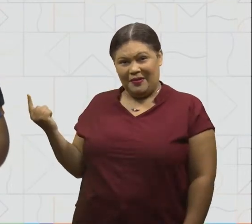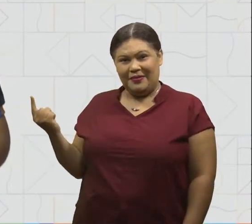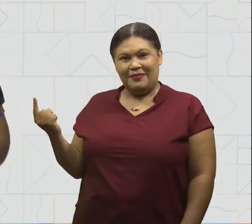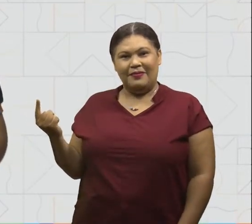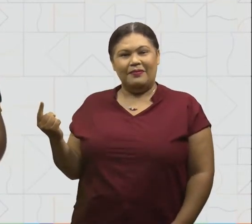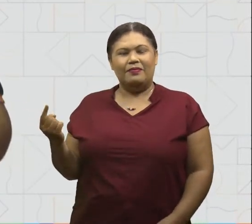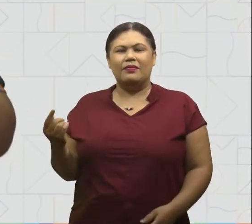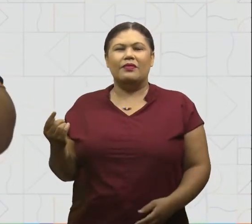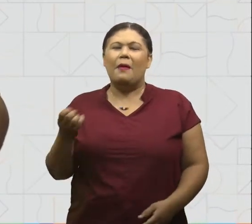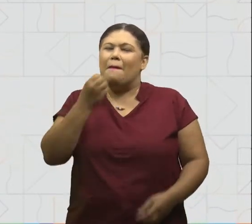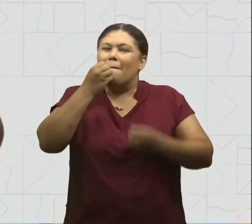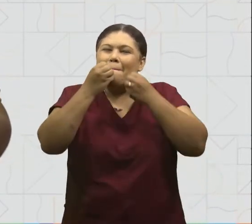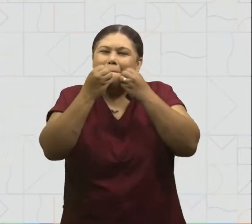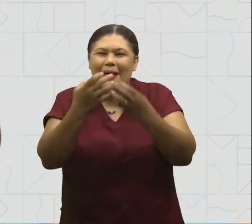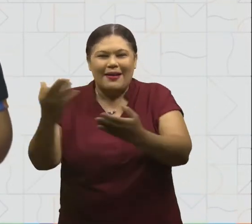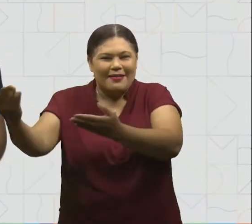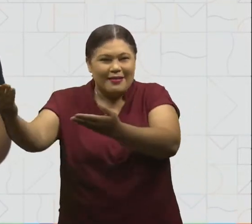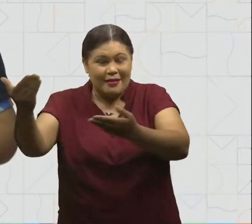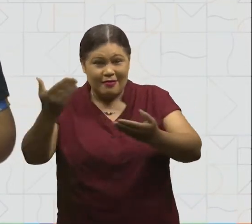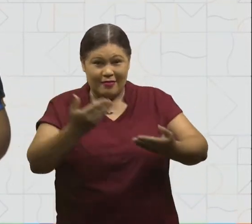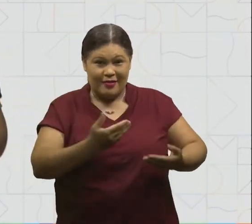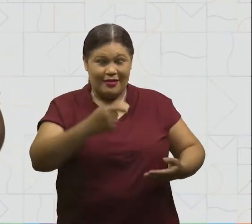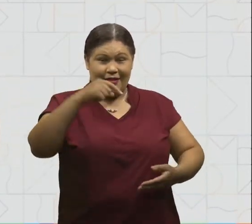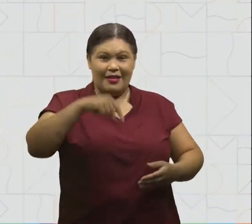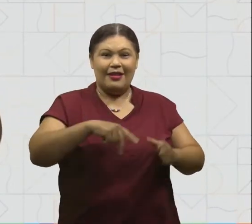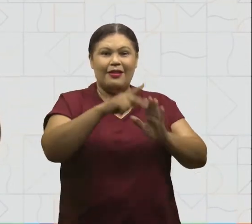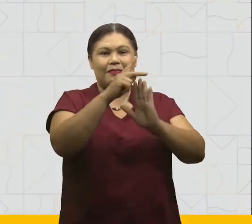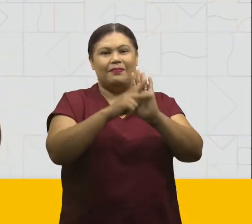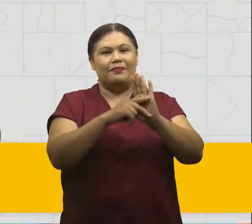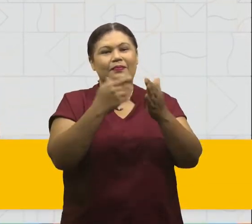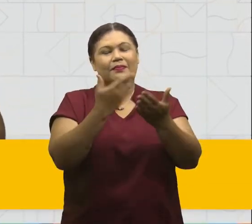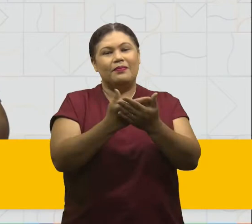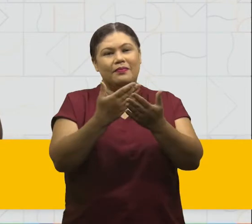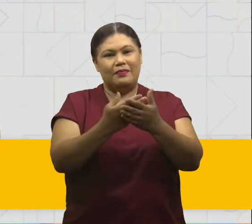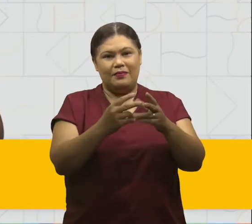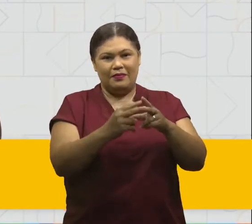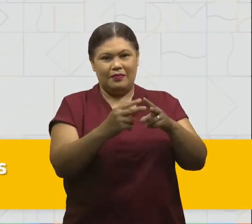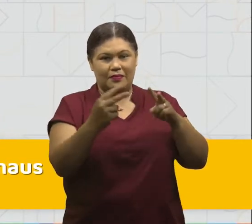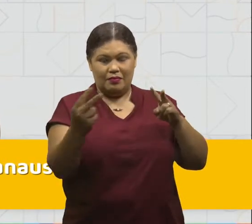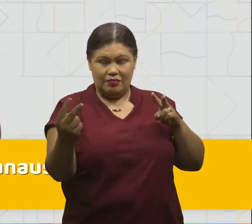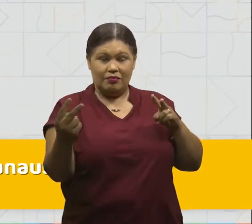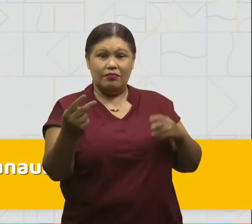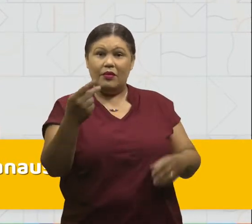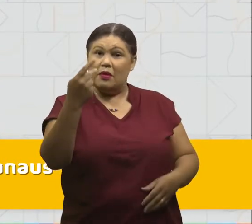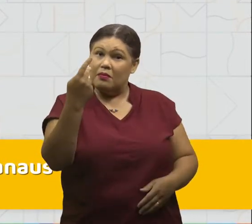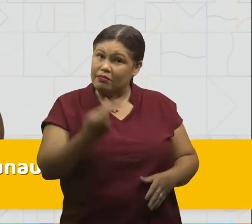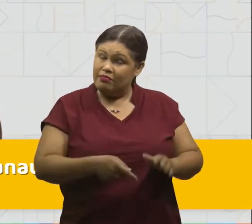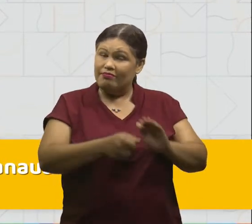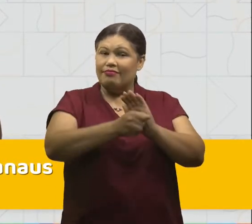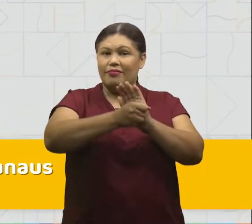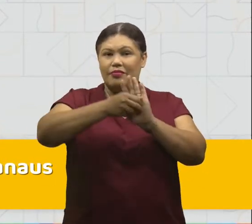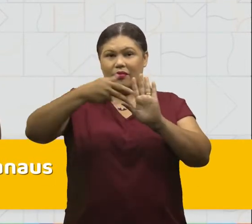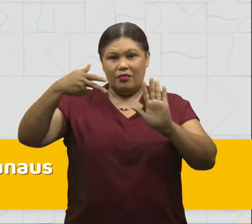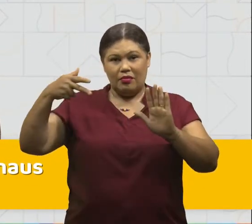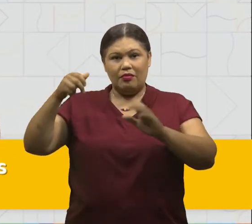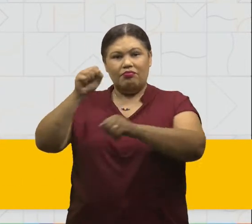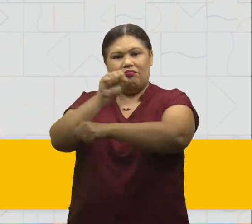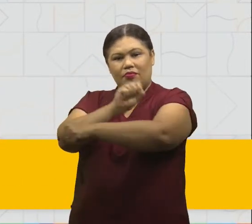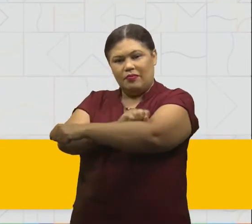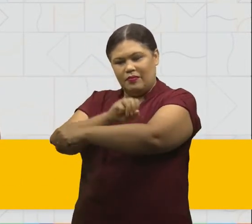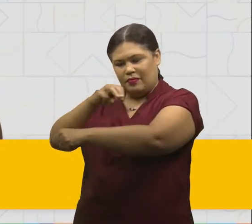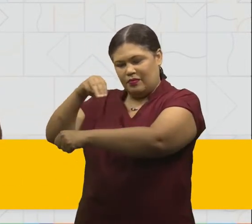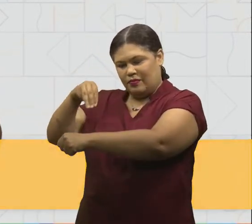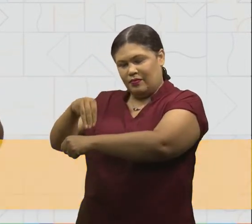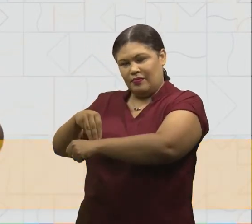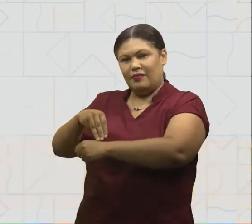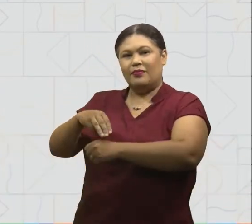é... Muito bem-vindo ao projeto Aprender Além da Escola, um projeto do Centro de Mídias e